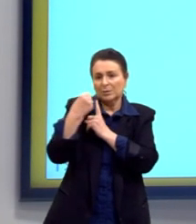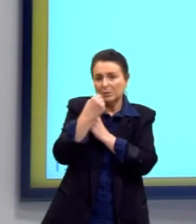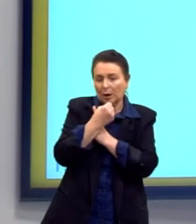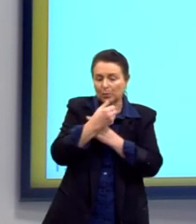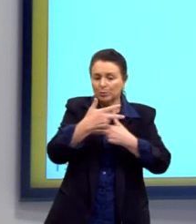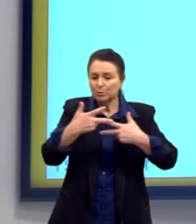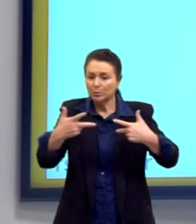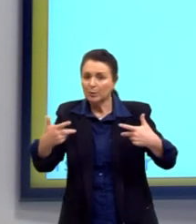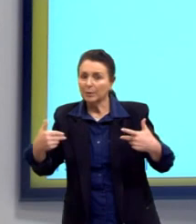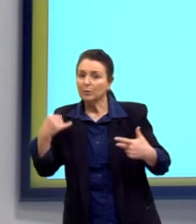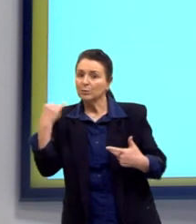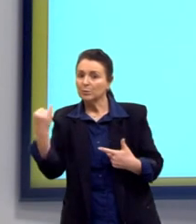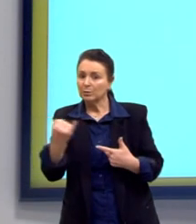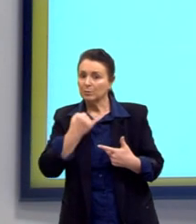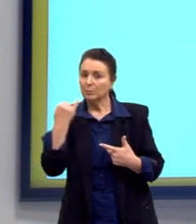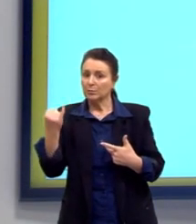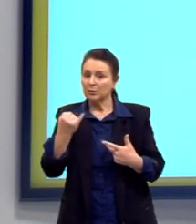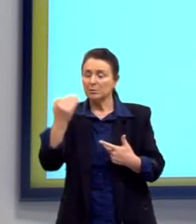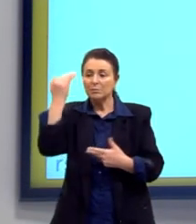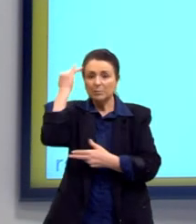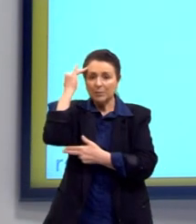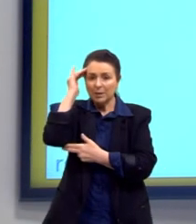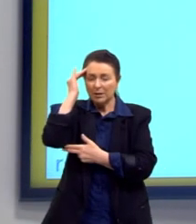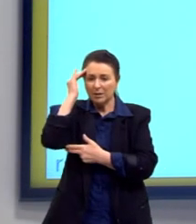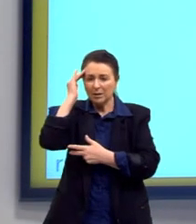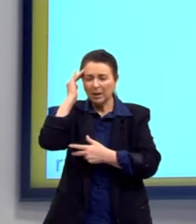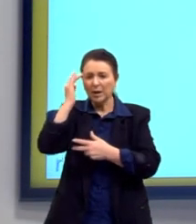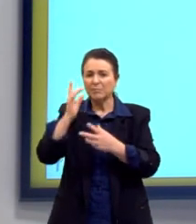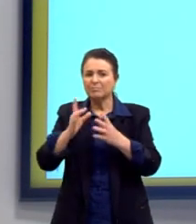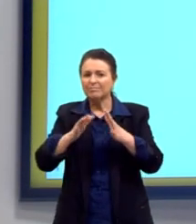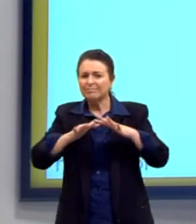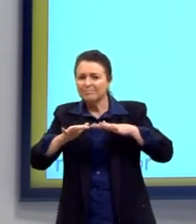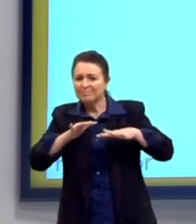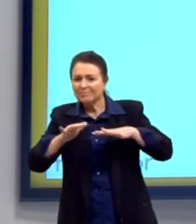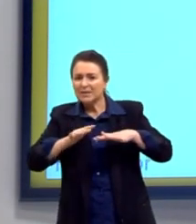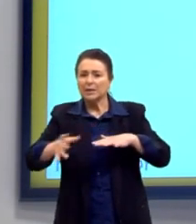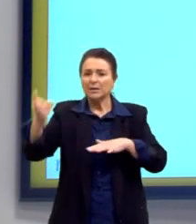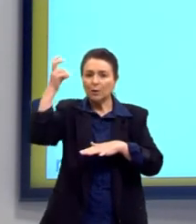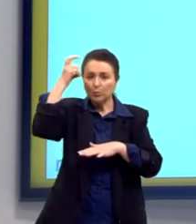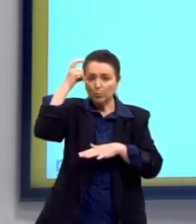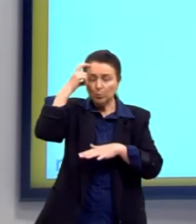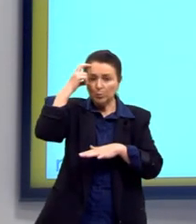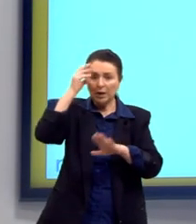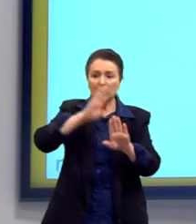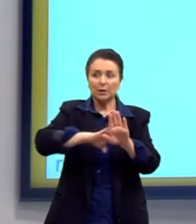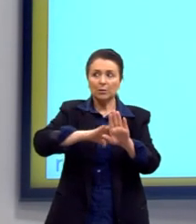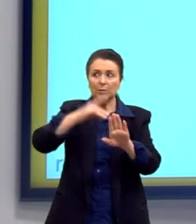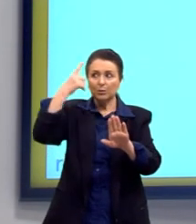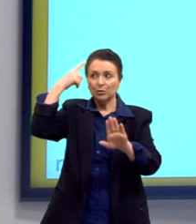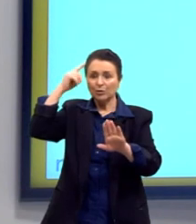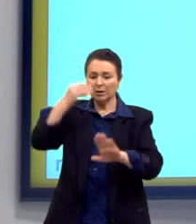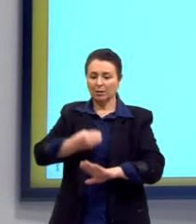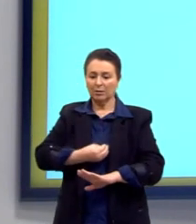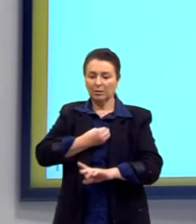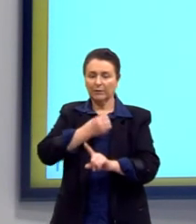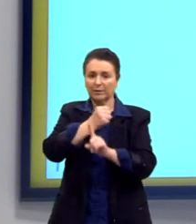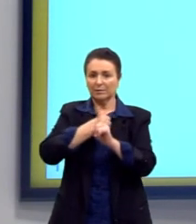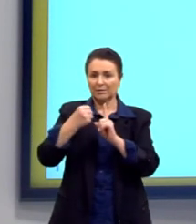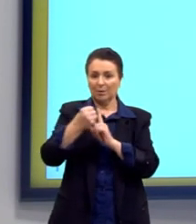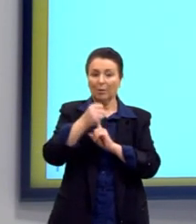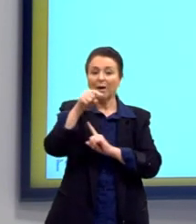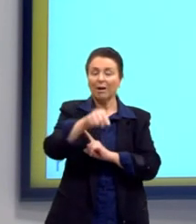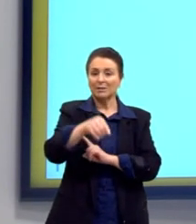significativos Para se entender a dinâmica da cultura e da ideologia da vida social Essa é a alternativa correta né